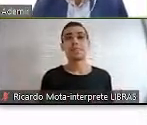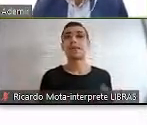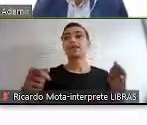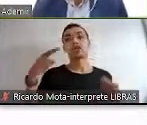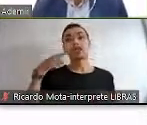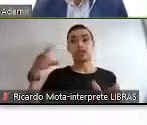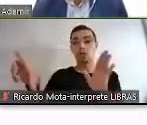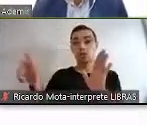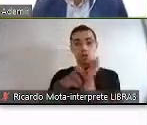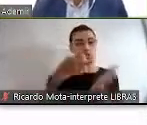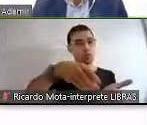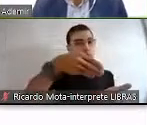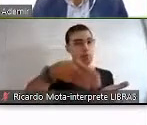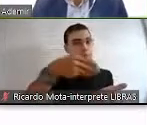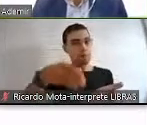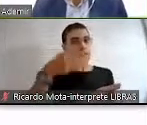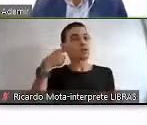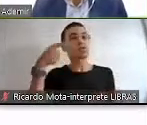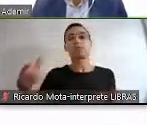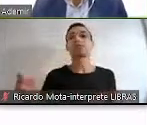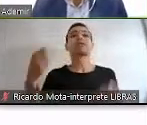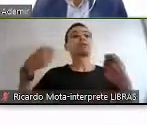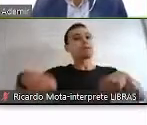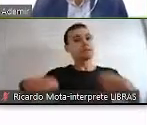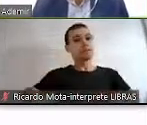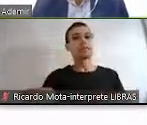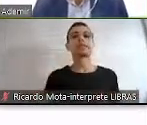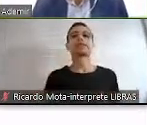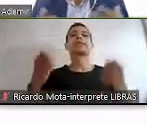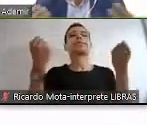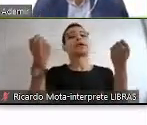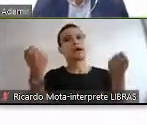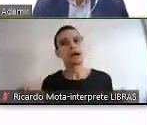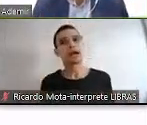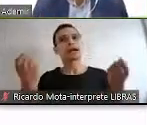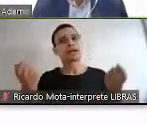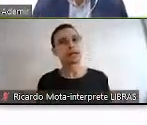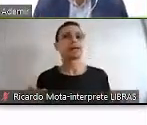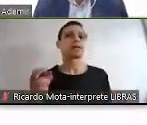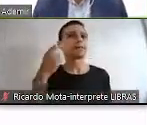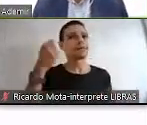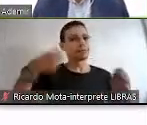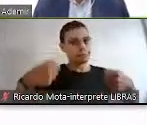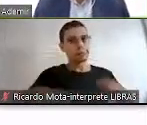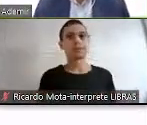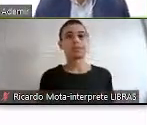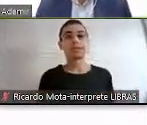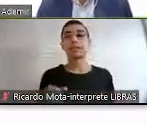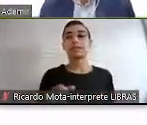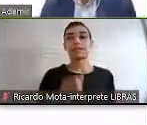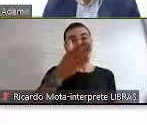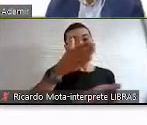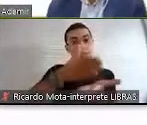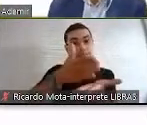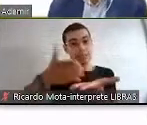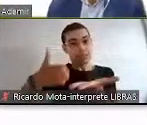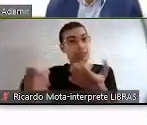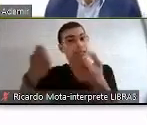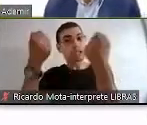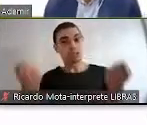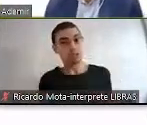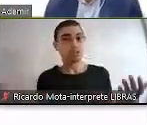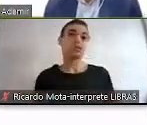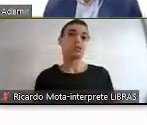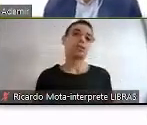usuário, saber qual é a sobrecarga, o que nós podemos utilizar, temos que distribuir a sobrecarga. Essa consideração de carga em alguma